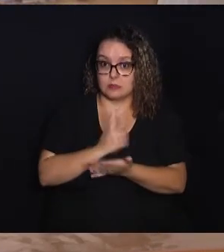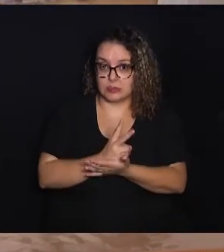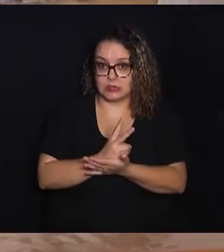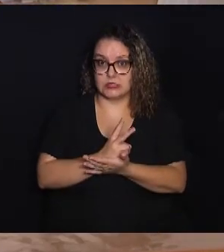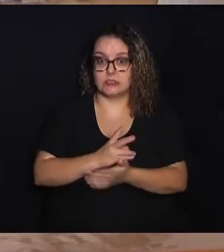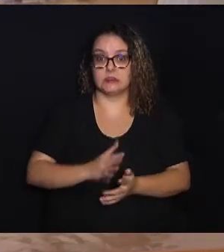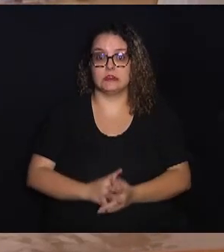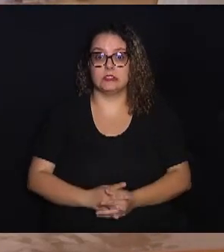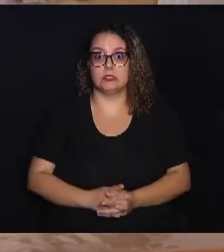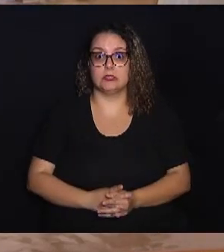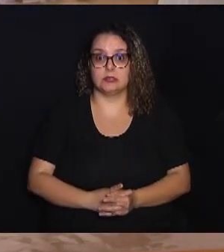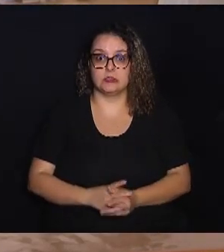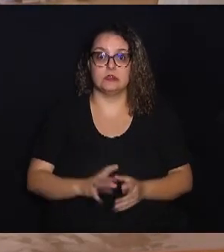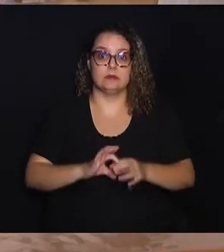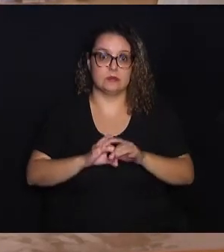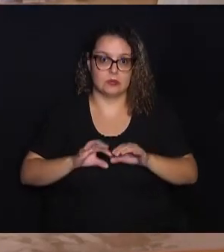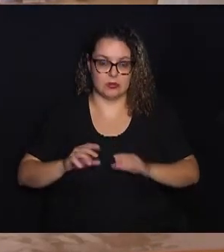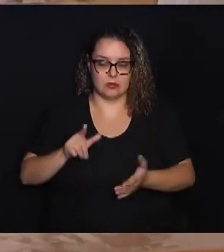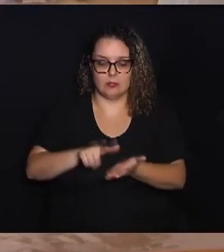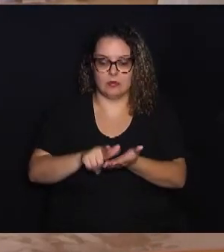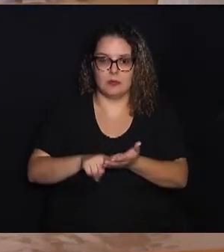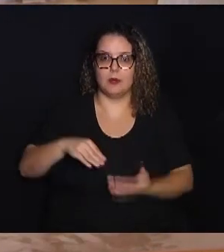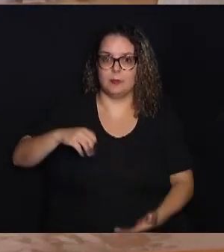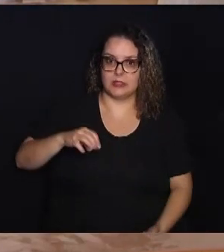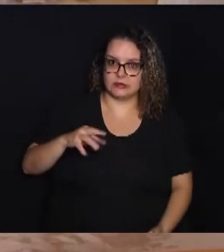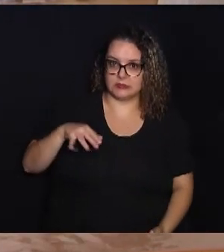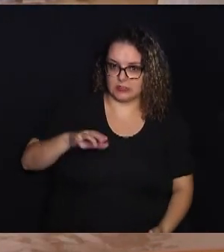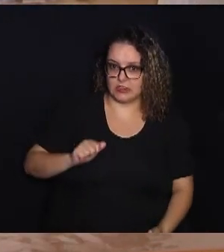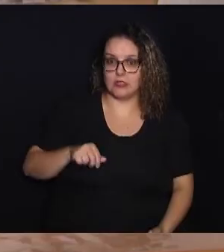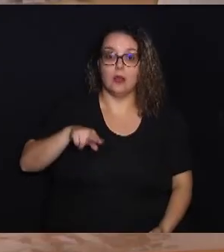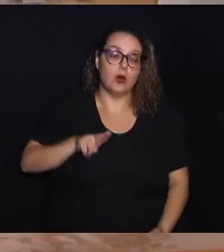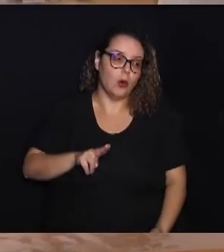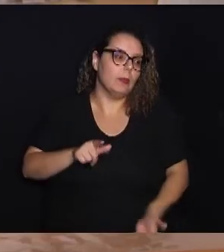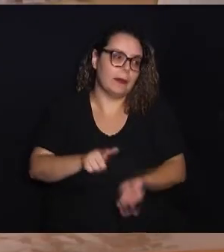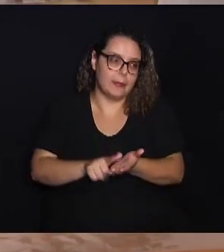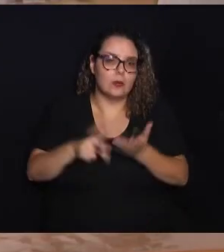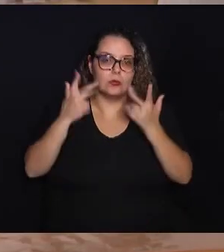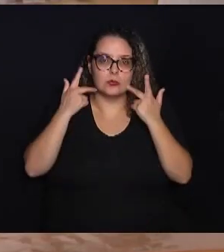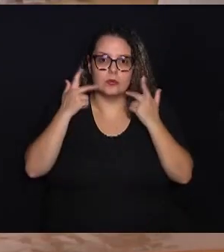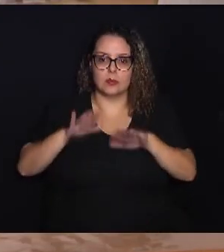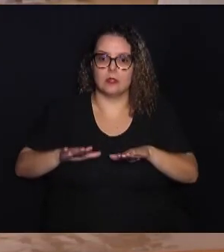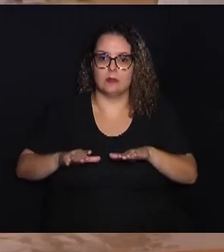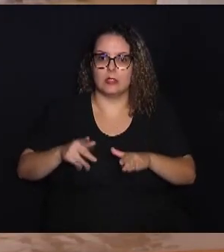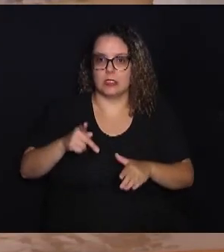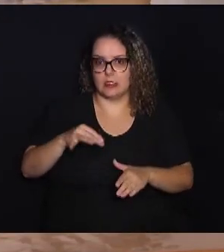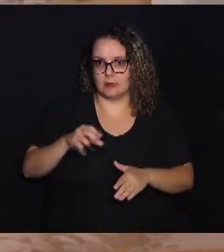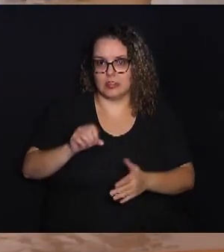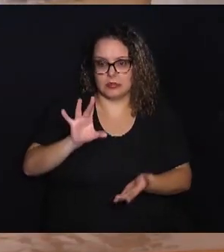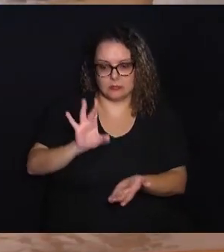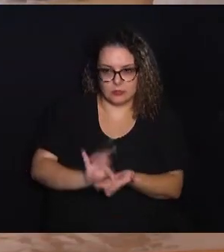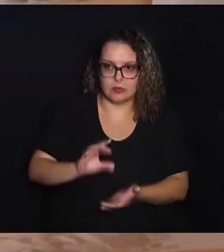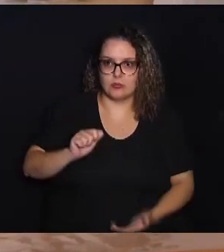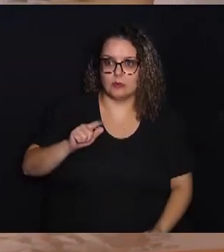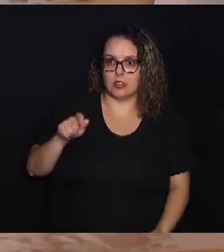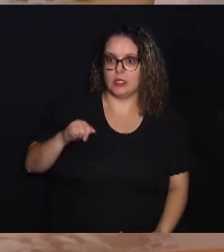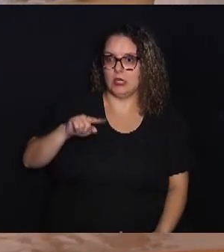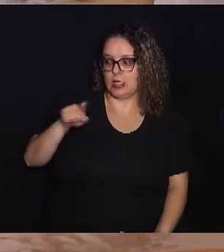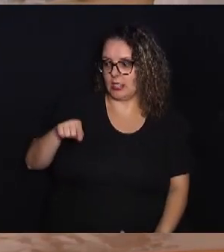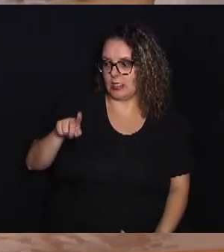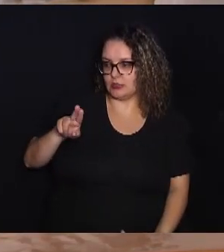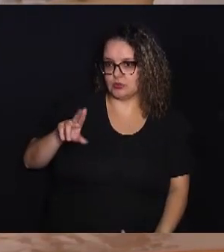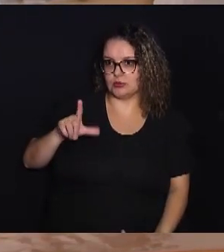Tá bem solto no palito. E a gente tem a nossa bolinha marmorizada pronta. Outro pingente.